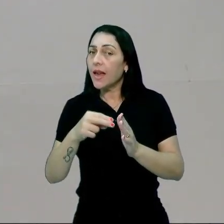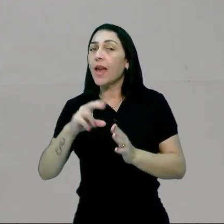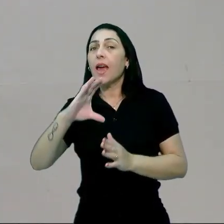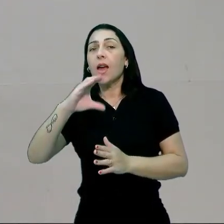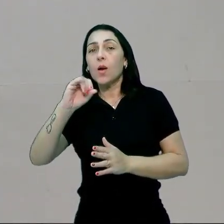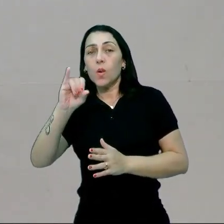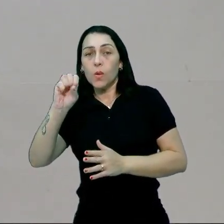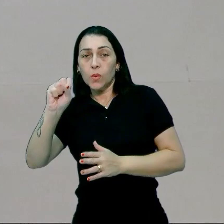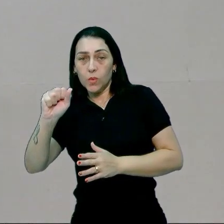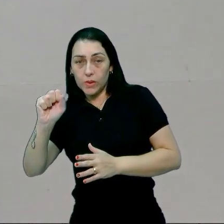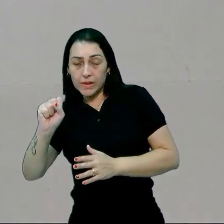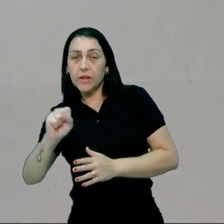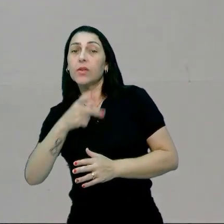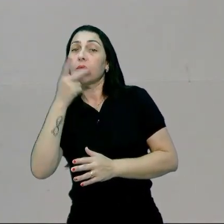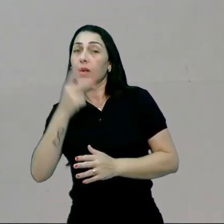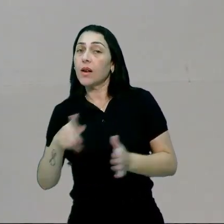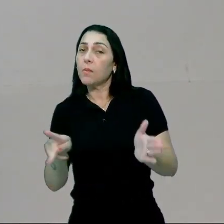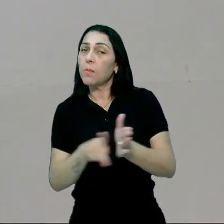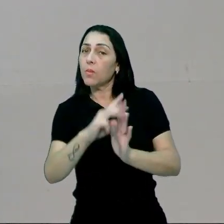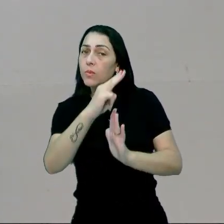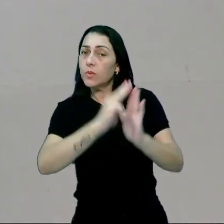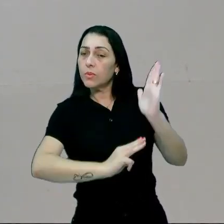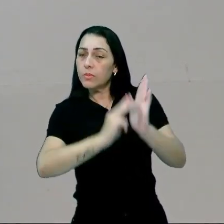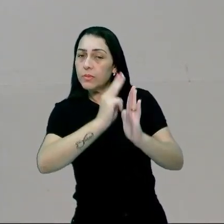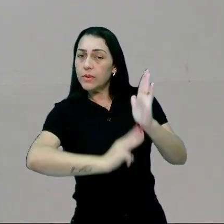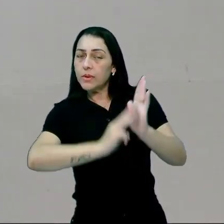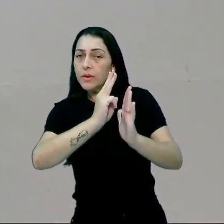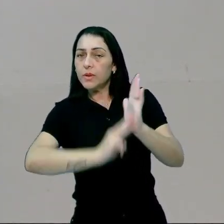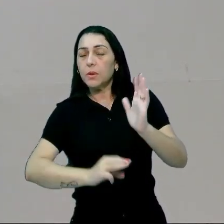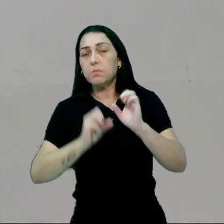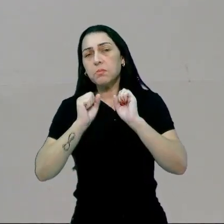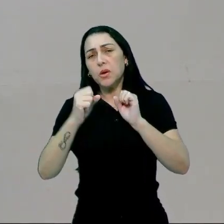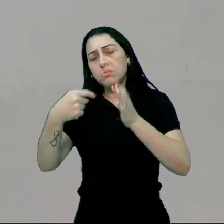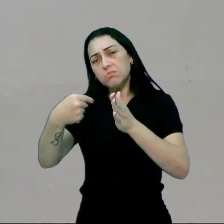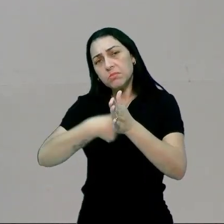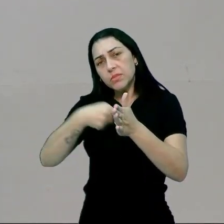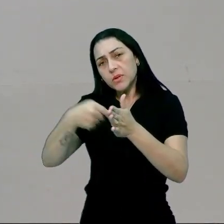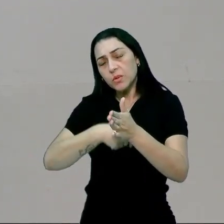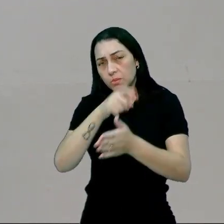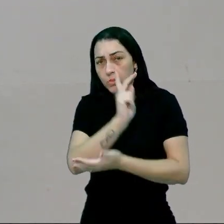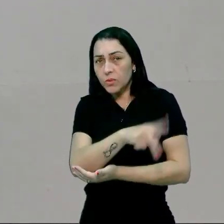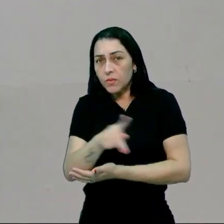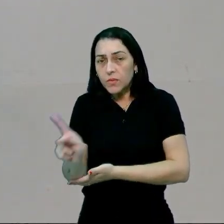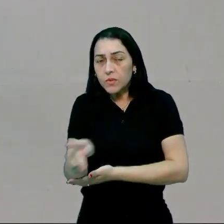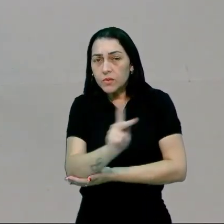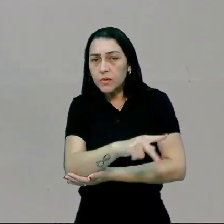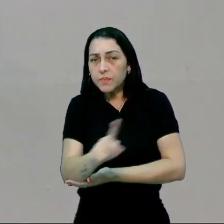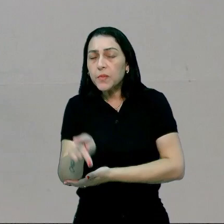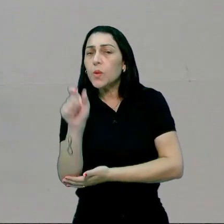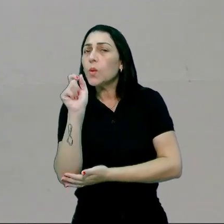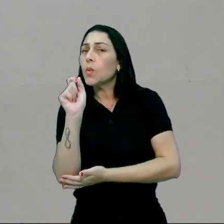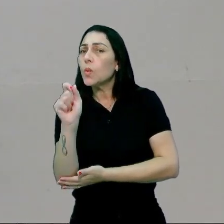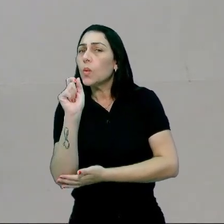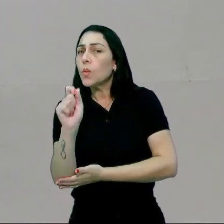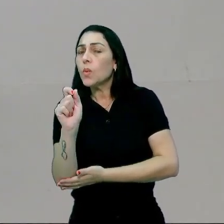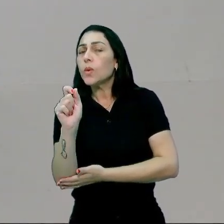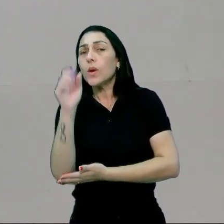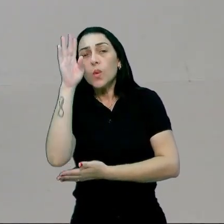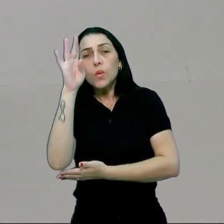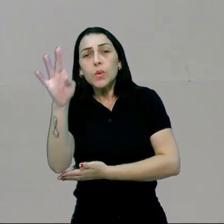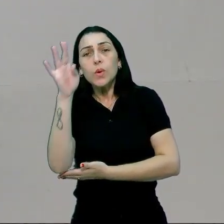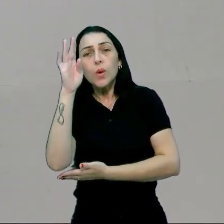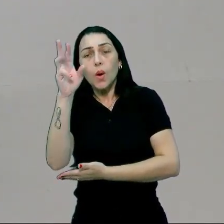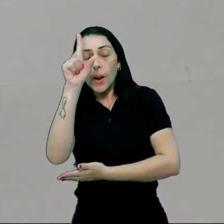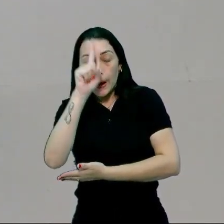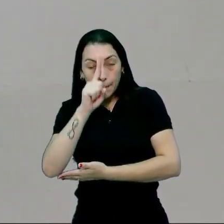estamos tratando de método. Nesse sentido, vocês podem me perguntar, professor, o que é que o teórico